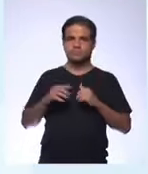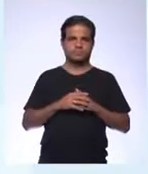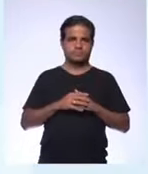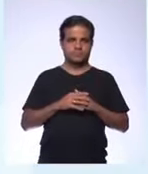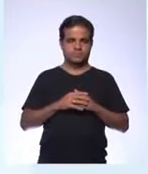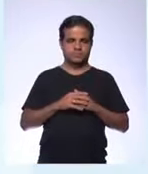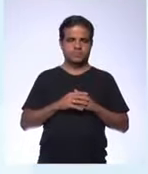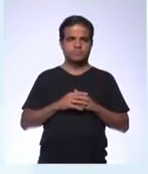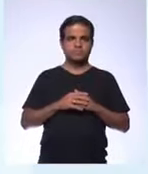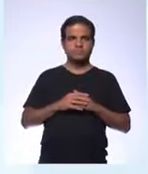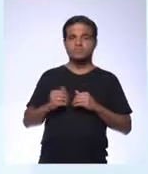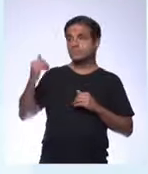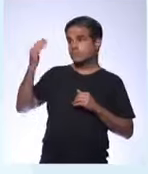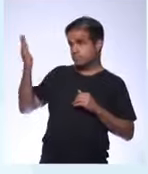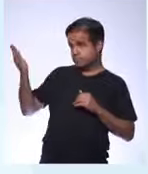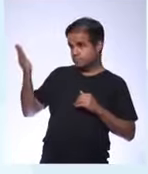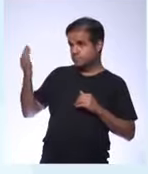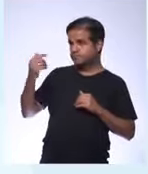Então, em